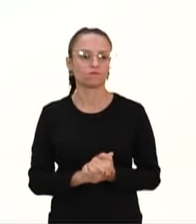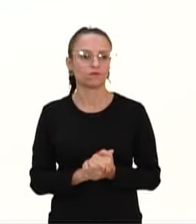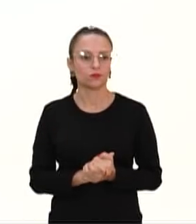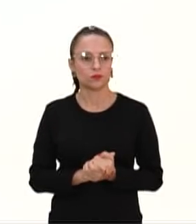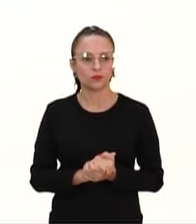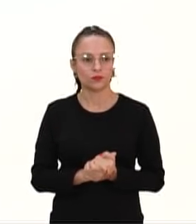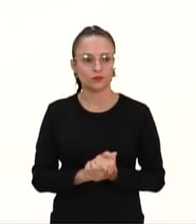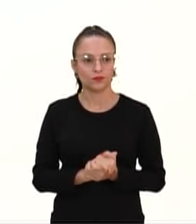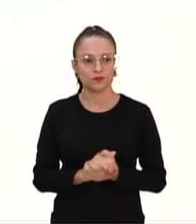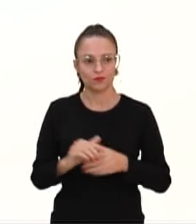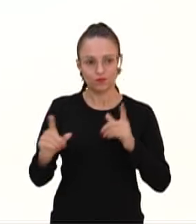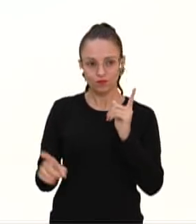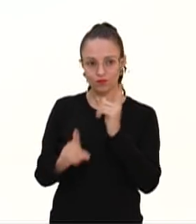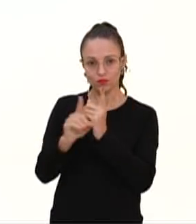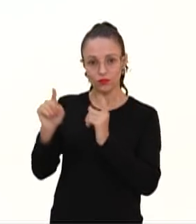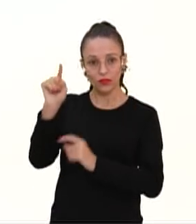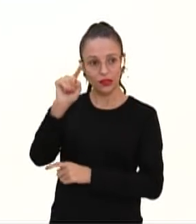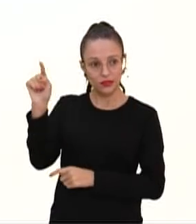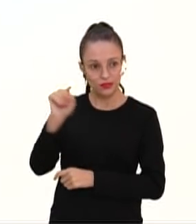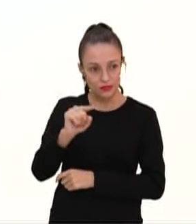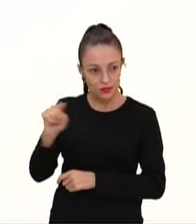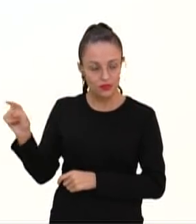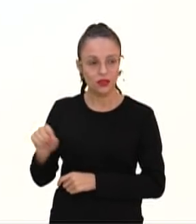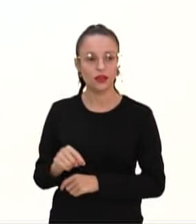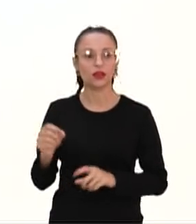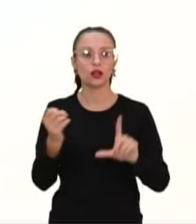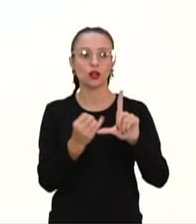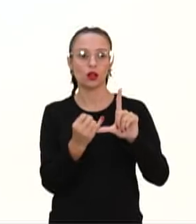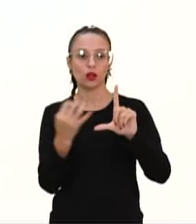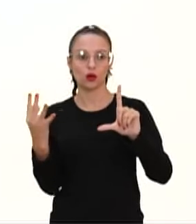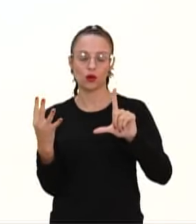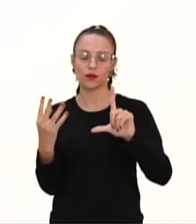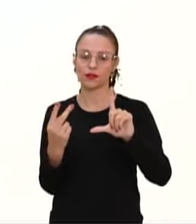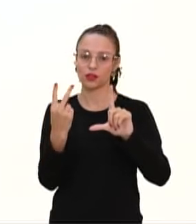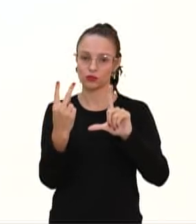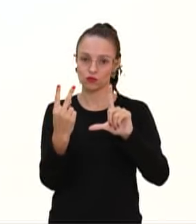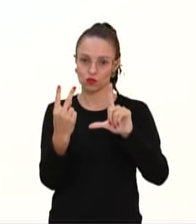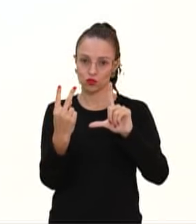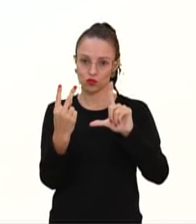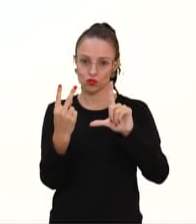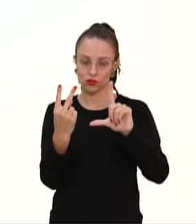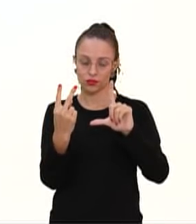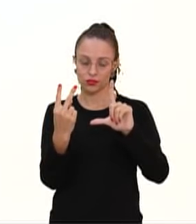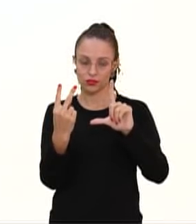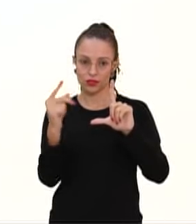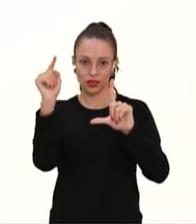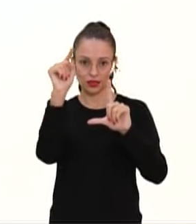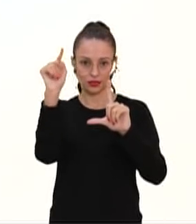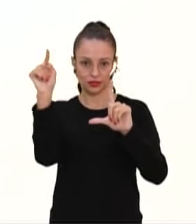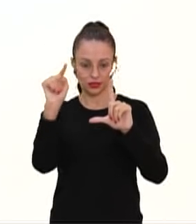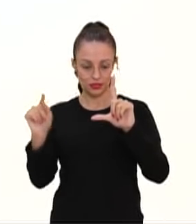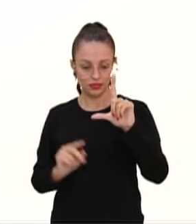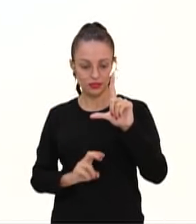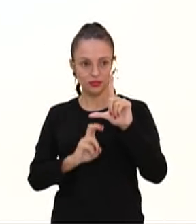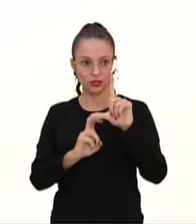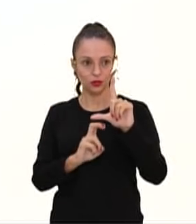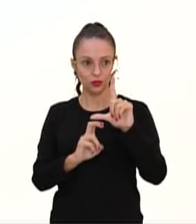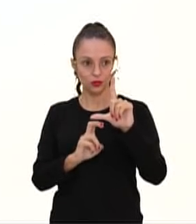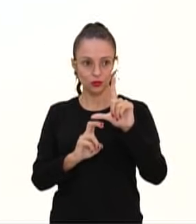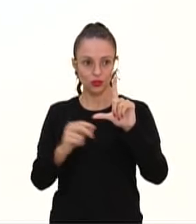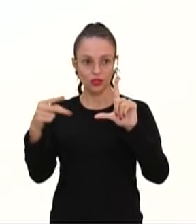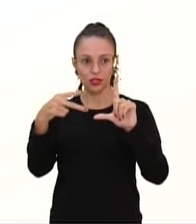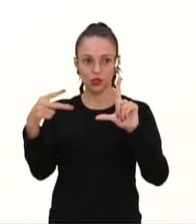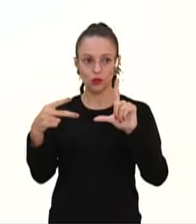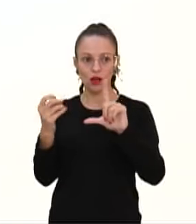E para descobrir o valor de z, eu tenho aqui ó, log de 2 elevado a z na base 5 e aqui log